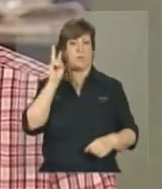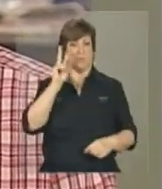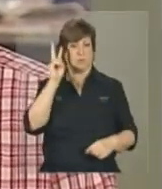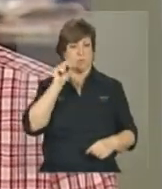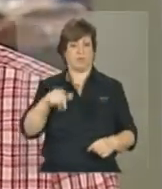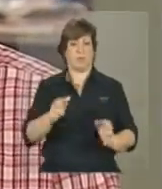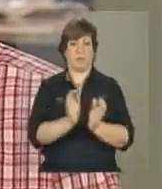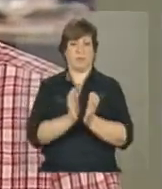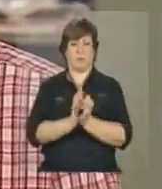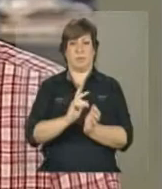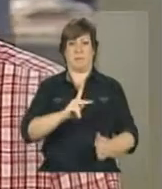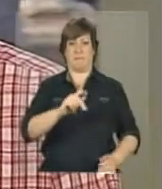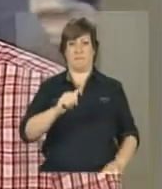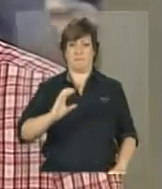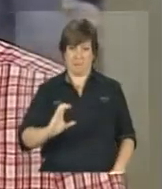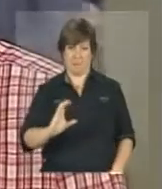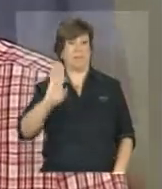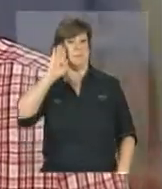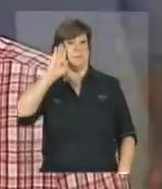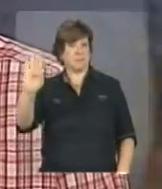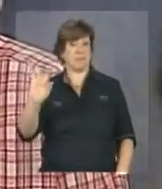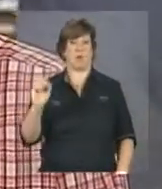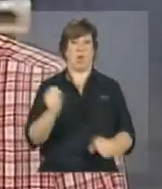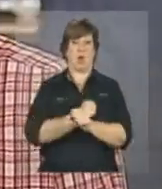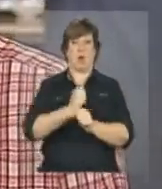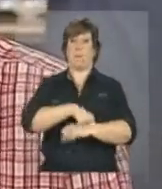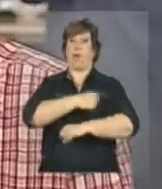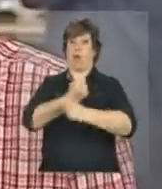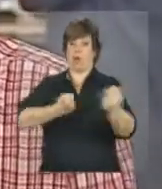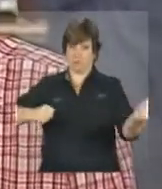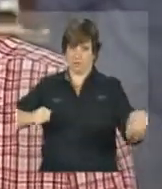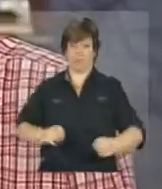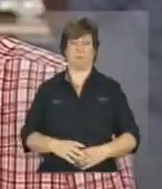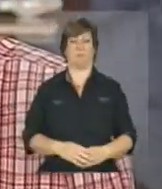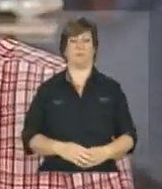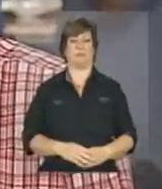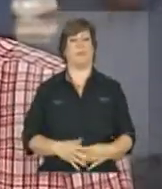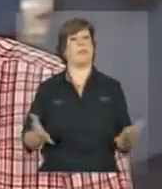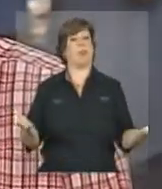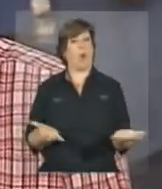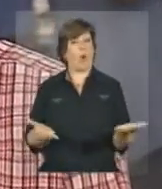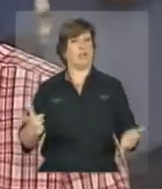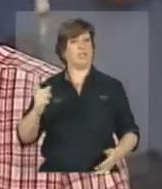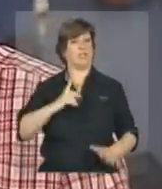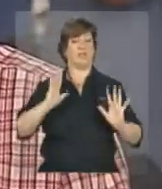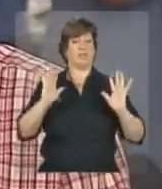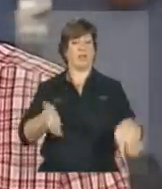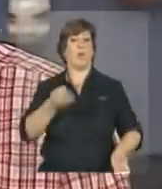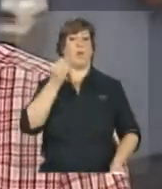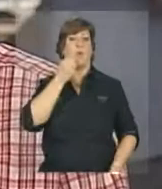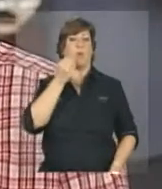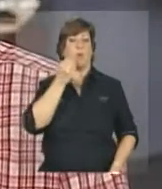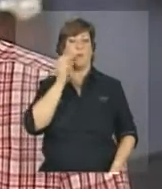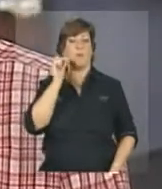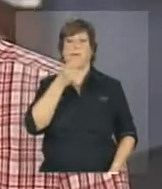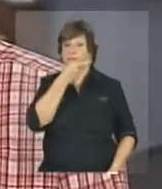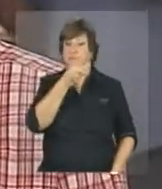do Programa de Aceleração do Crescimento, principalmente as grandes obras. Hoje nós tivemos a oportunidade de